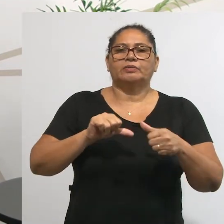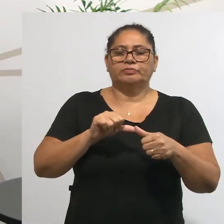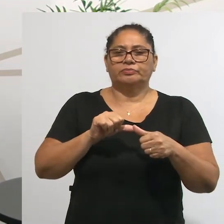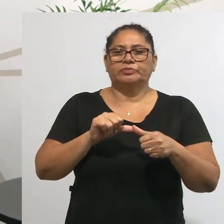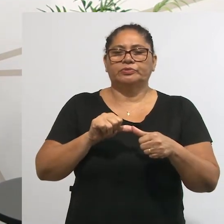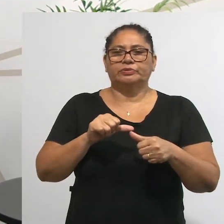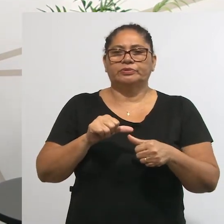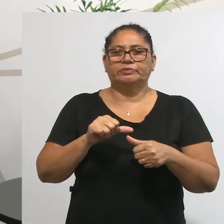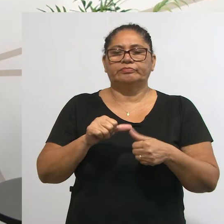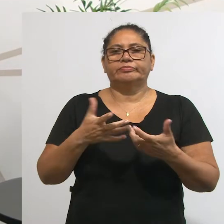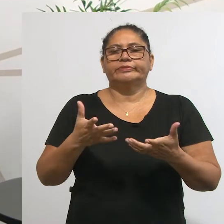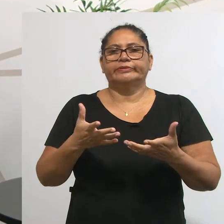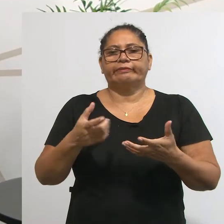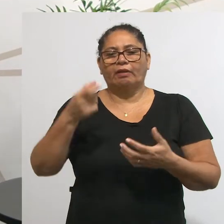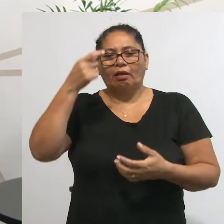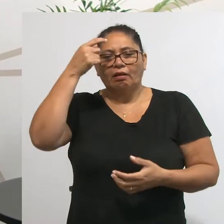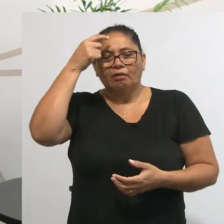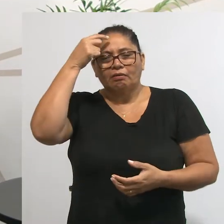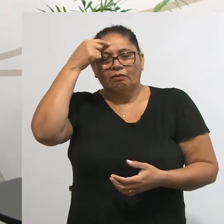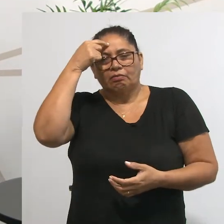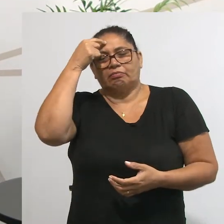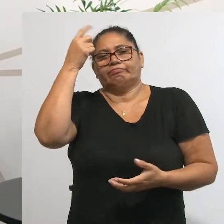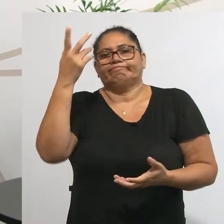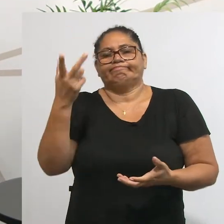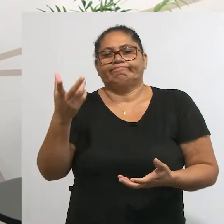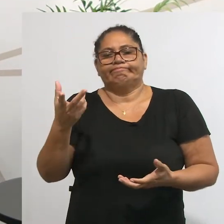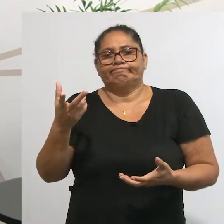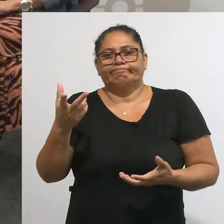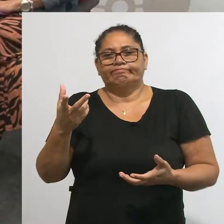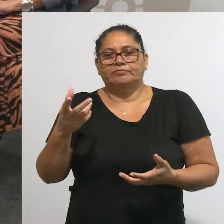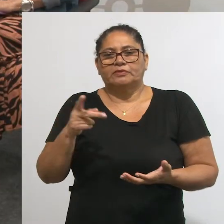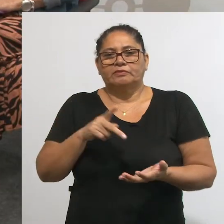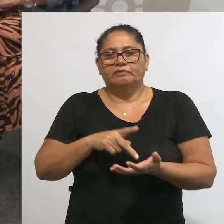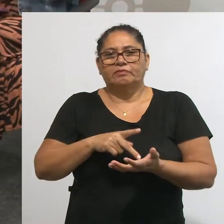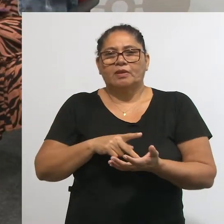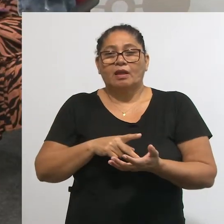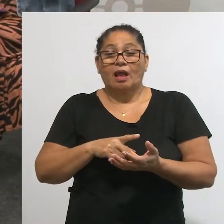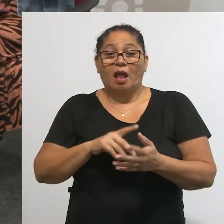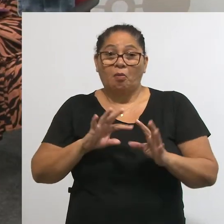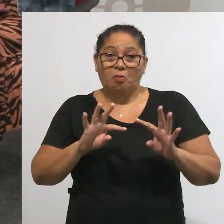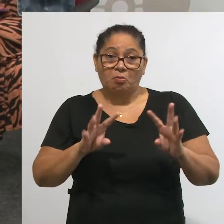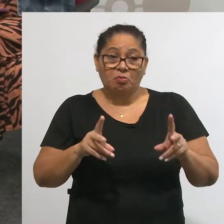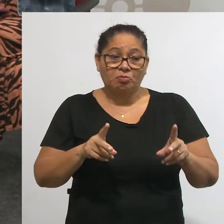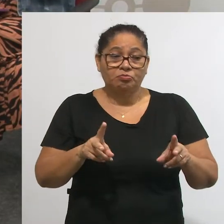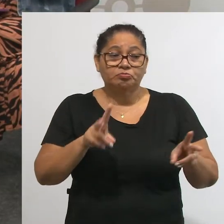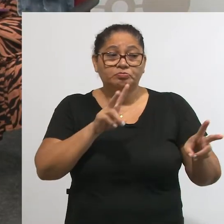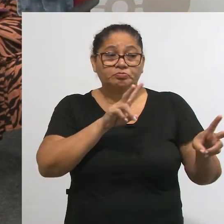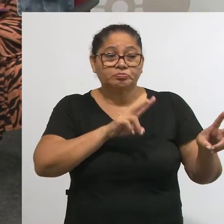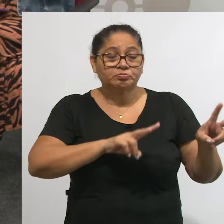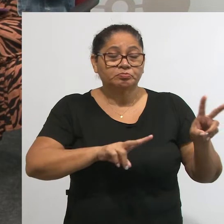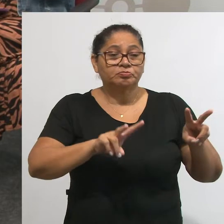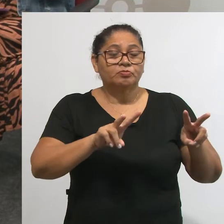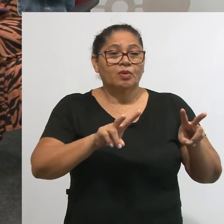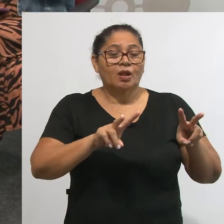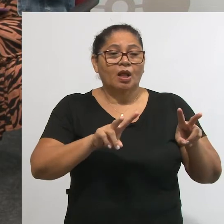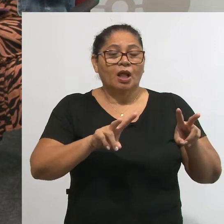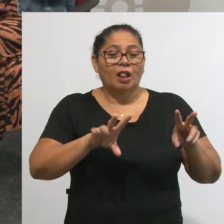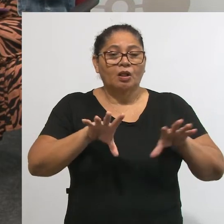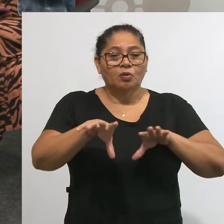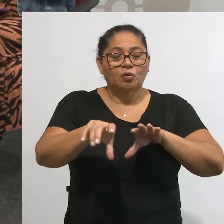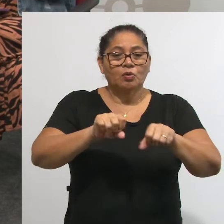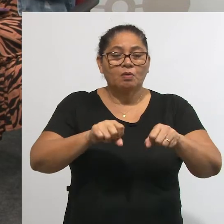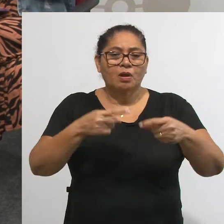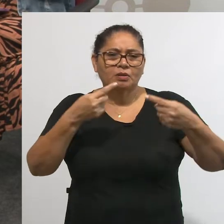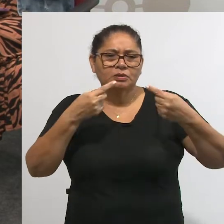à medida que a gente se conscientiza sobre a nossa realidade. E é muito nessa visão de formar um aluno crítico,